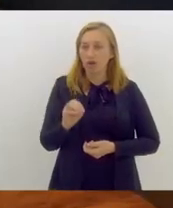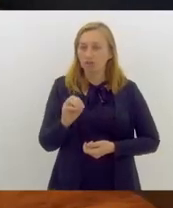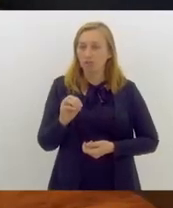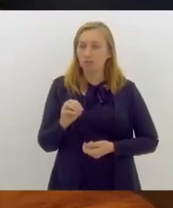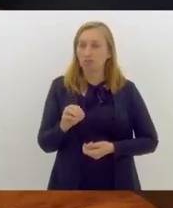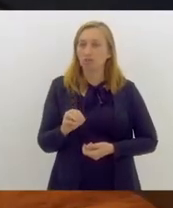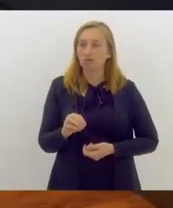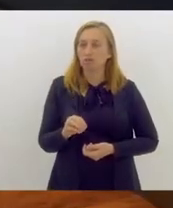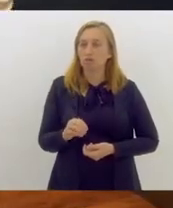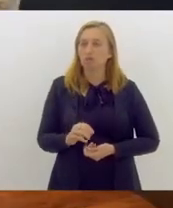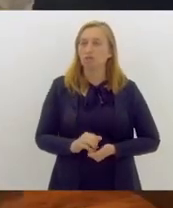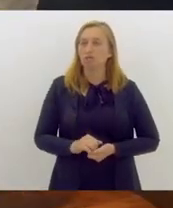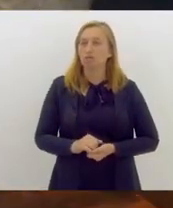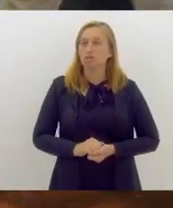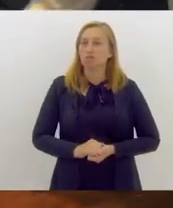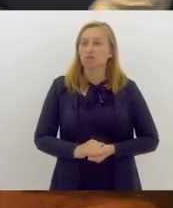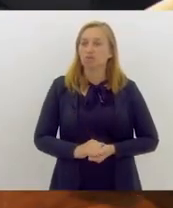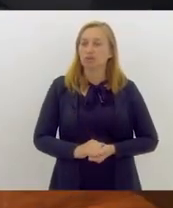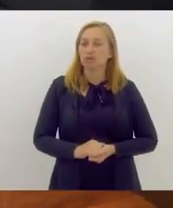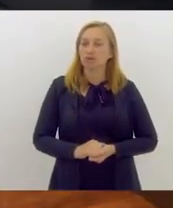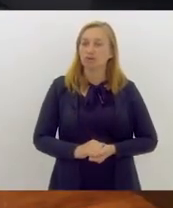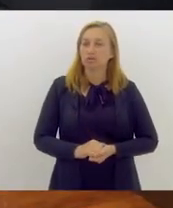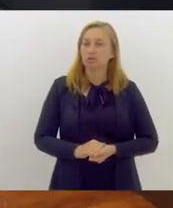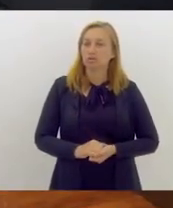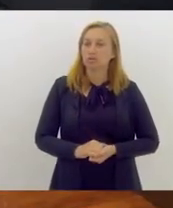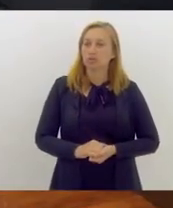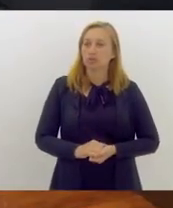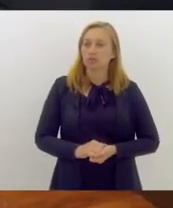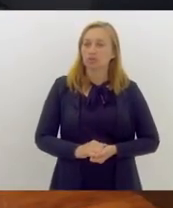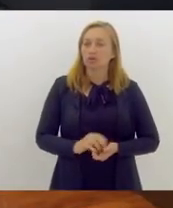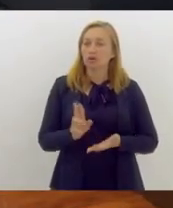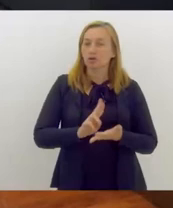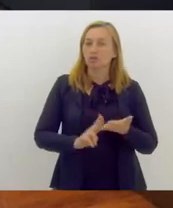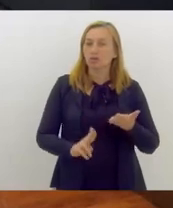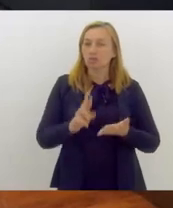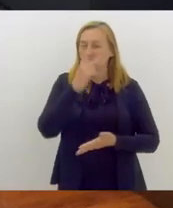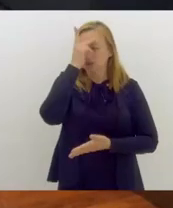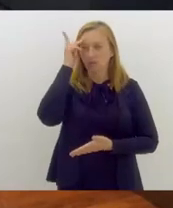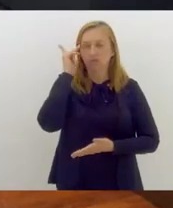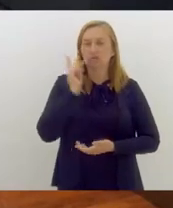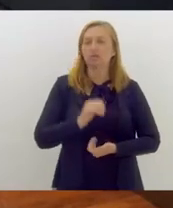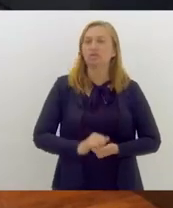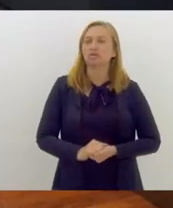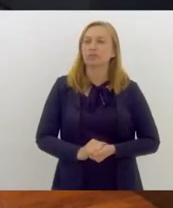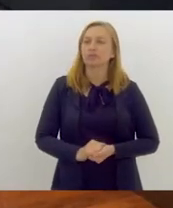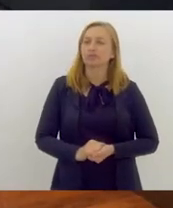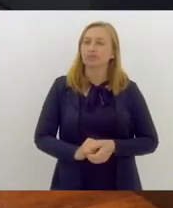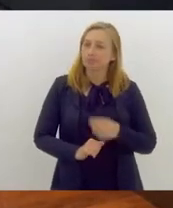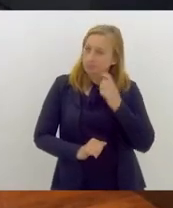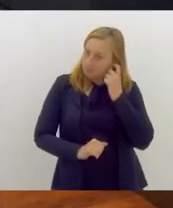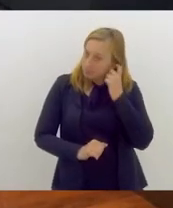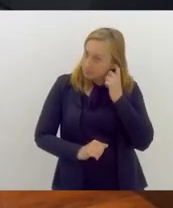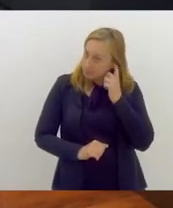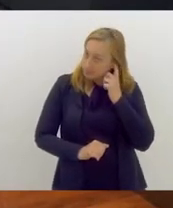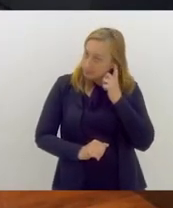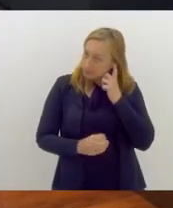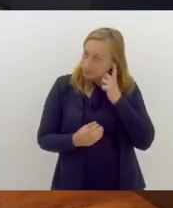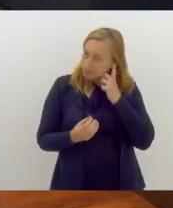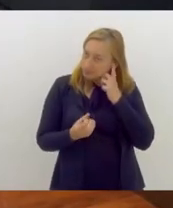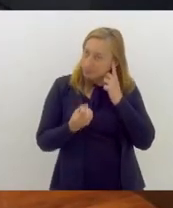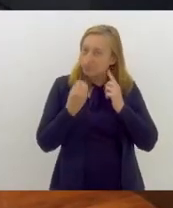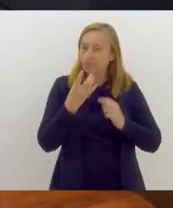por gentileza nominal aqui para a presença das pessoas Bom dia